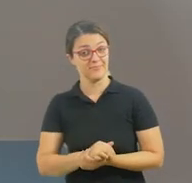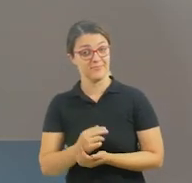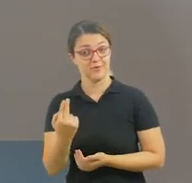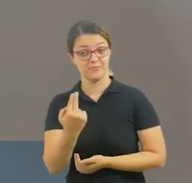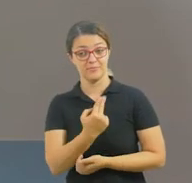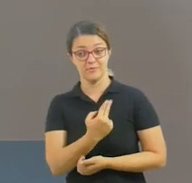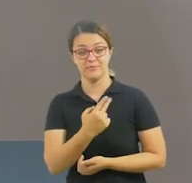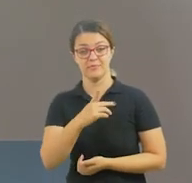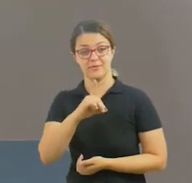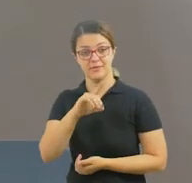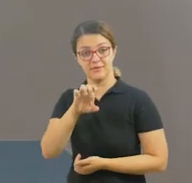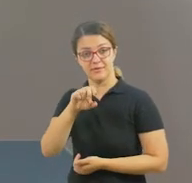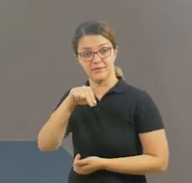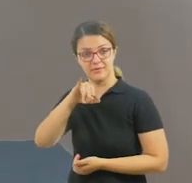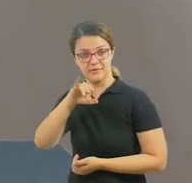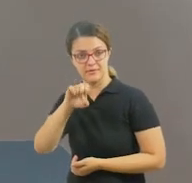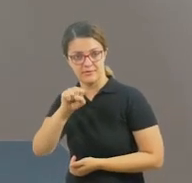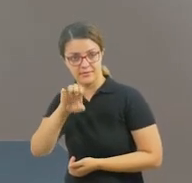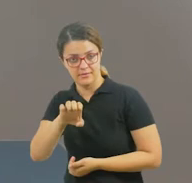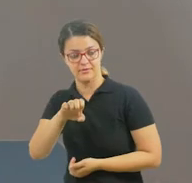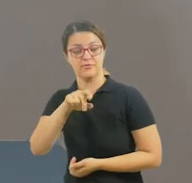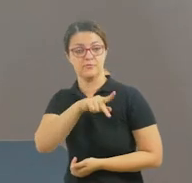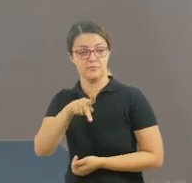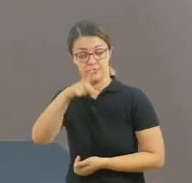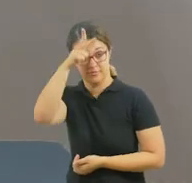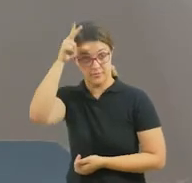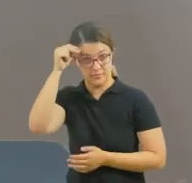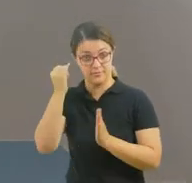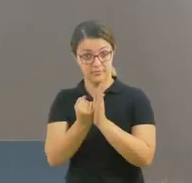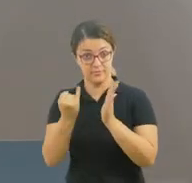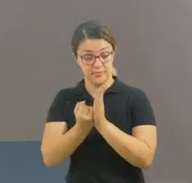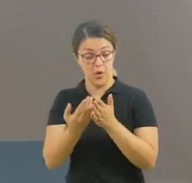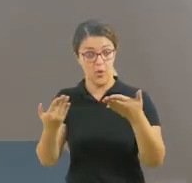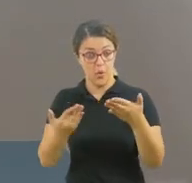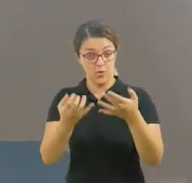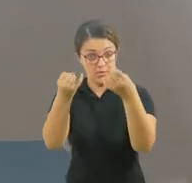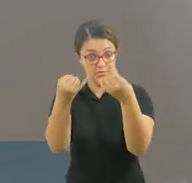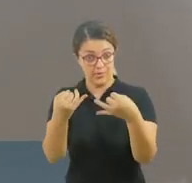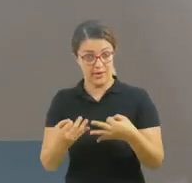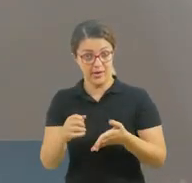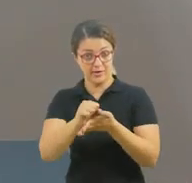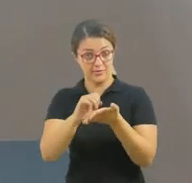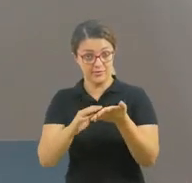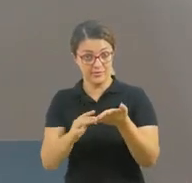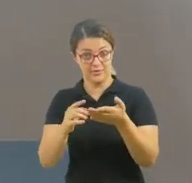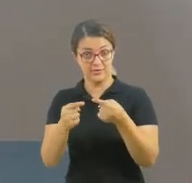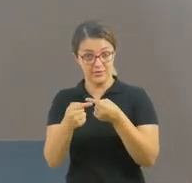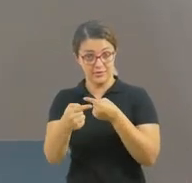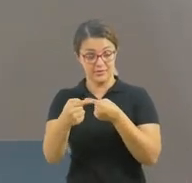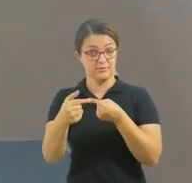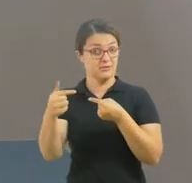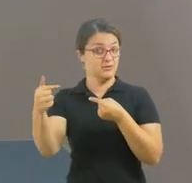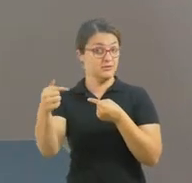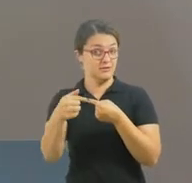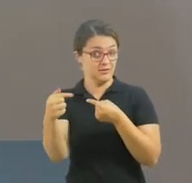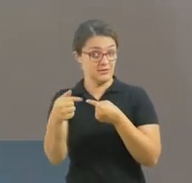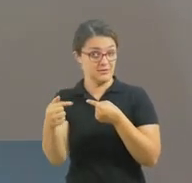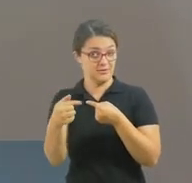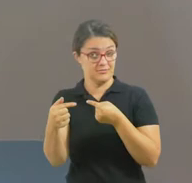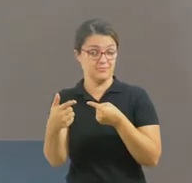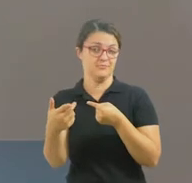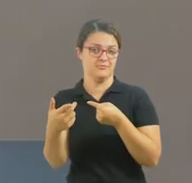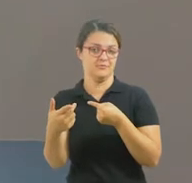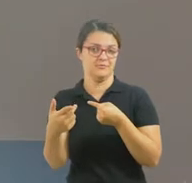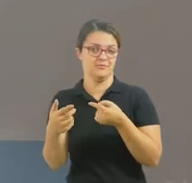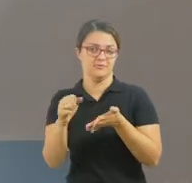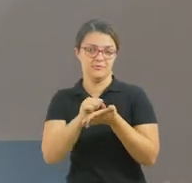Meu nome é Lenice, sou professora da Rede Municipal de Itapevi e hoje eu vim explicar um pouquinho das atividades da 17ª semana do Lição de Casa.